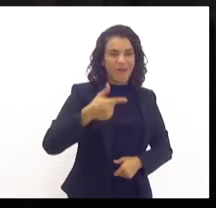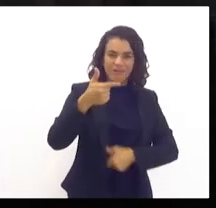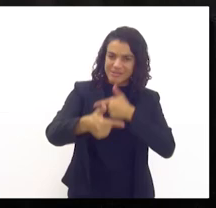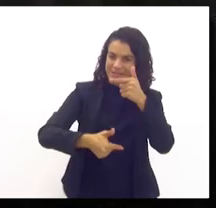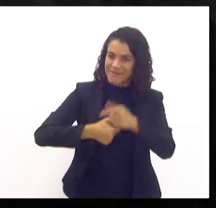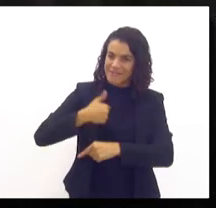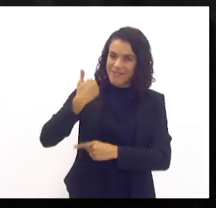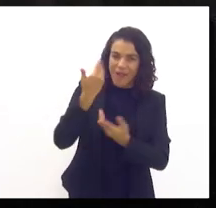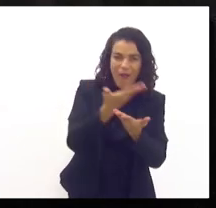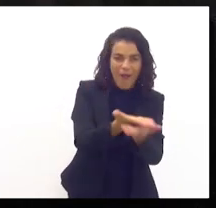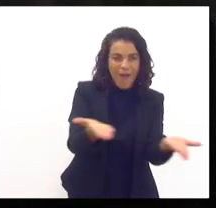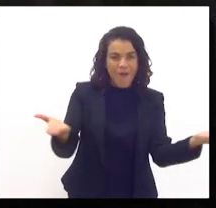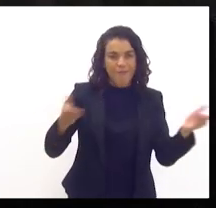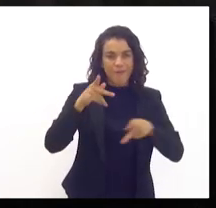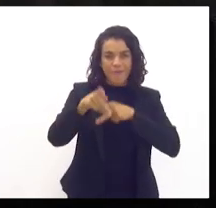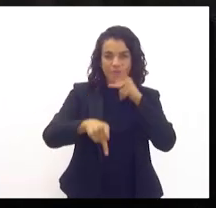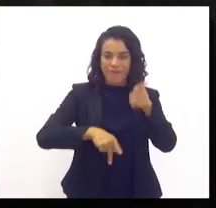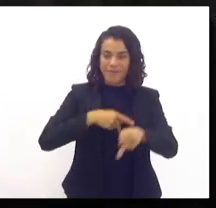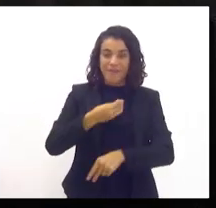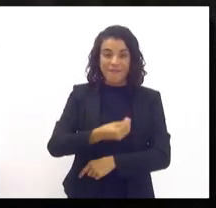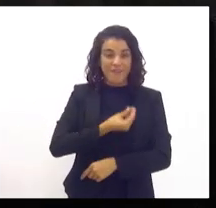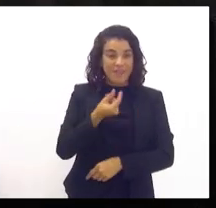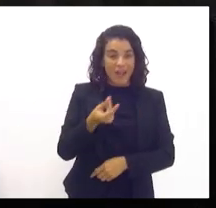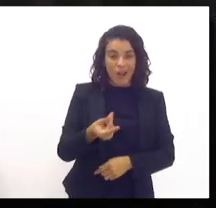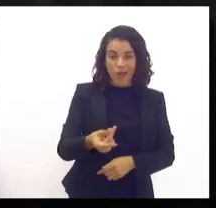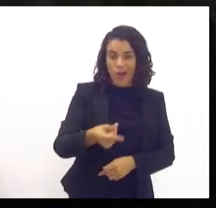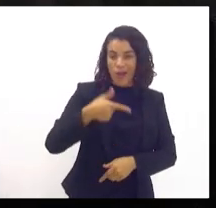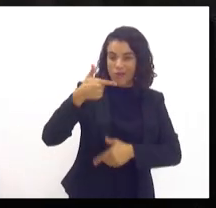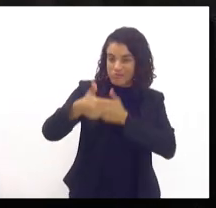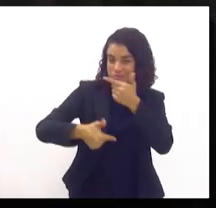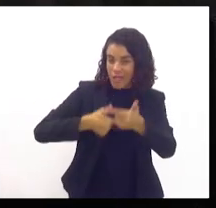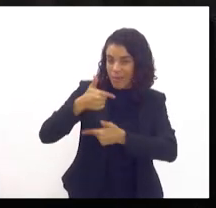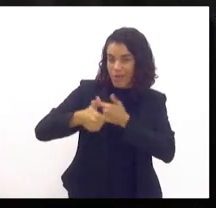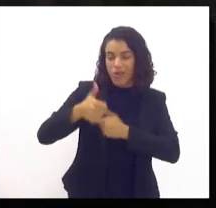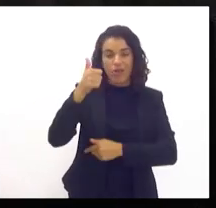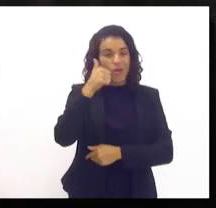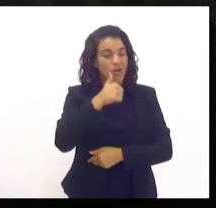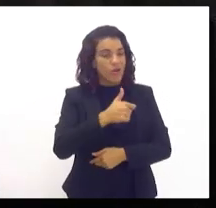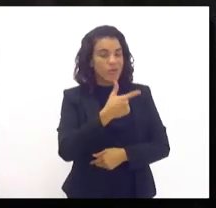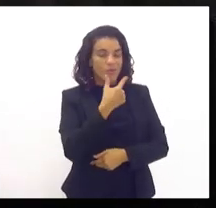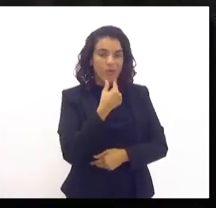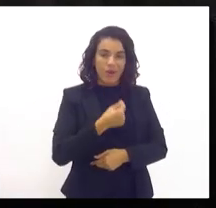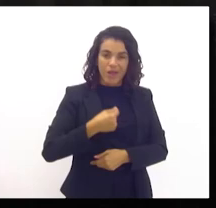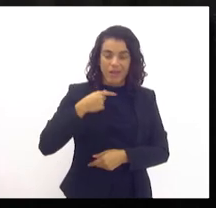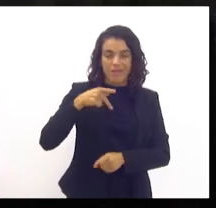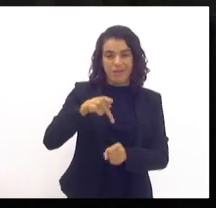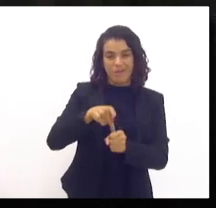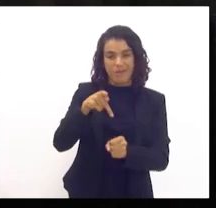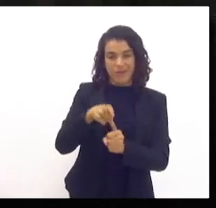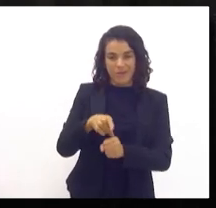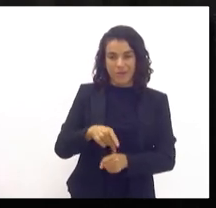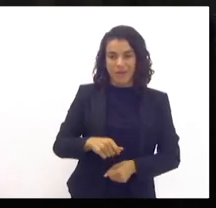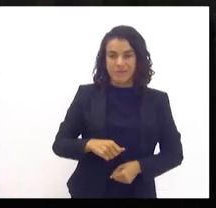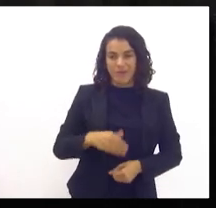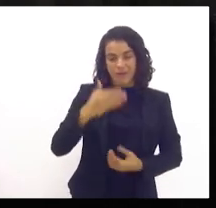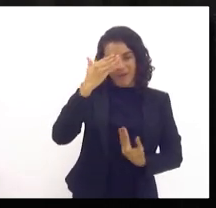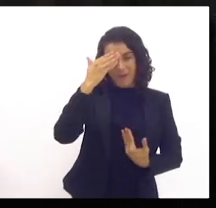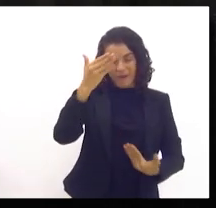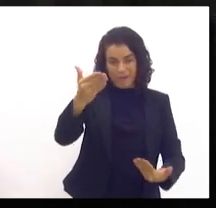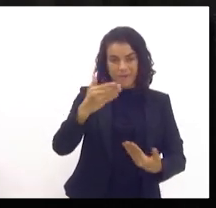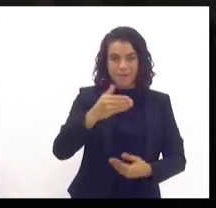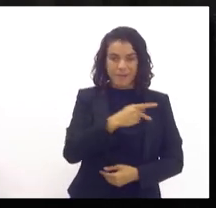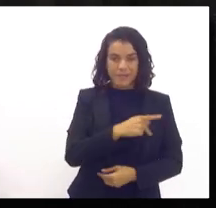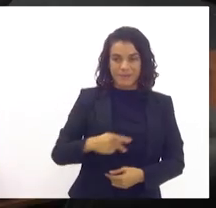povo brasileiro. Viva longa aos trabalhadores e às trabalhadoras da Petrobras. Muito obrigada,